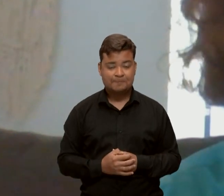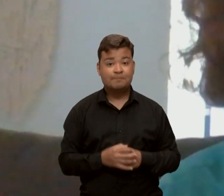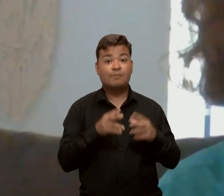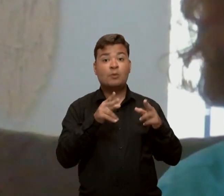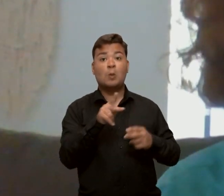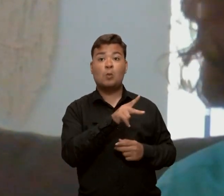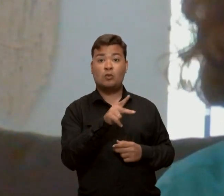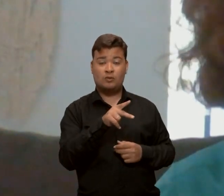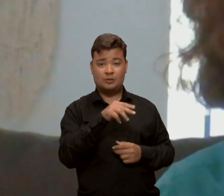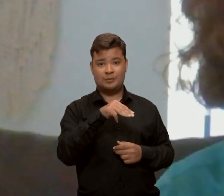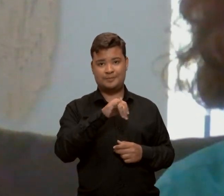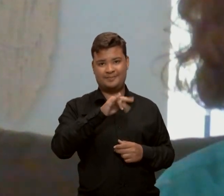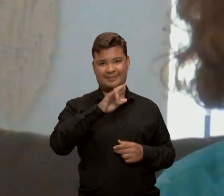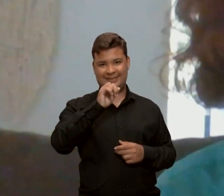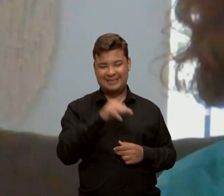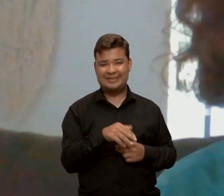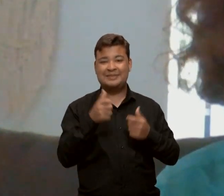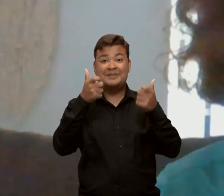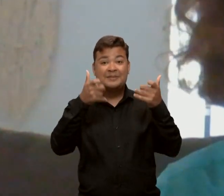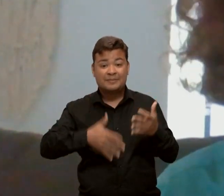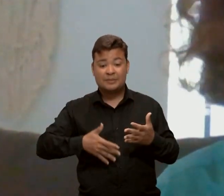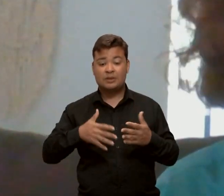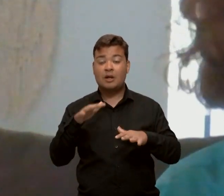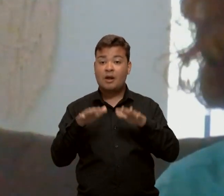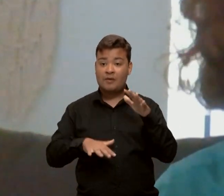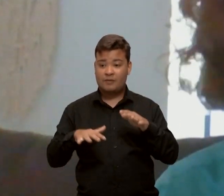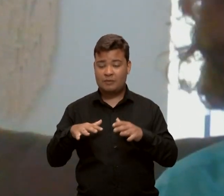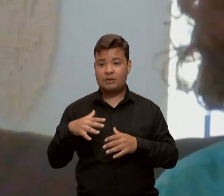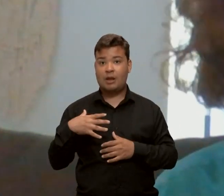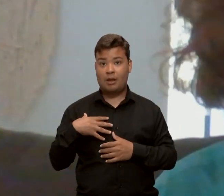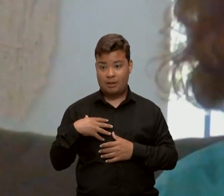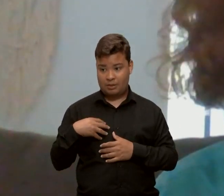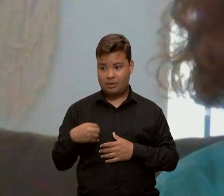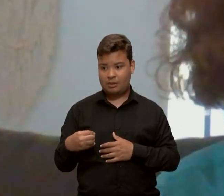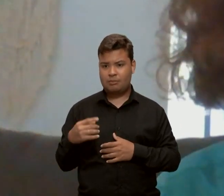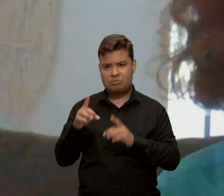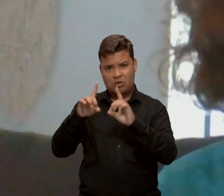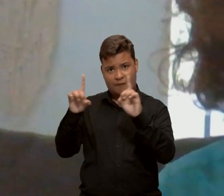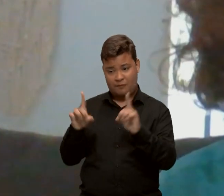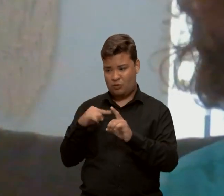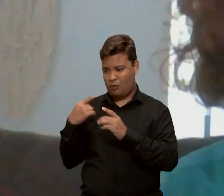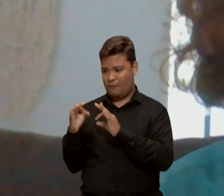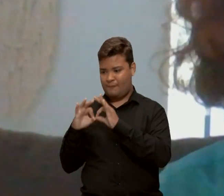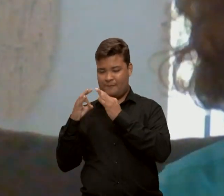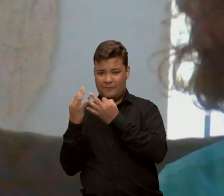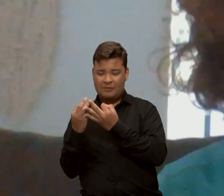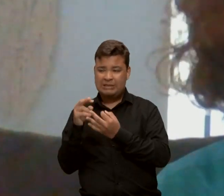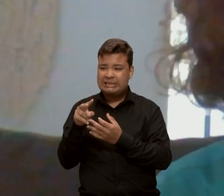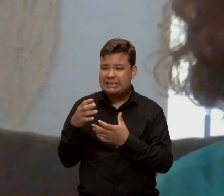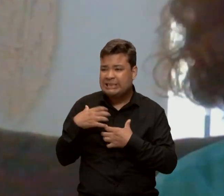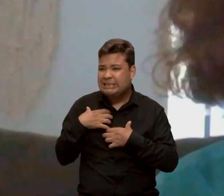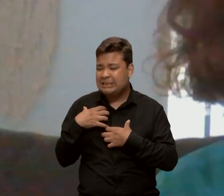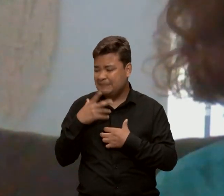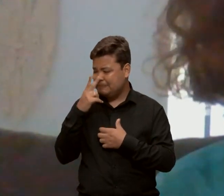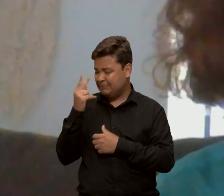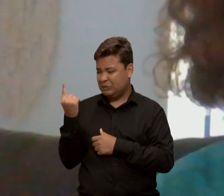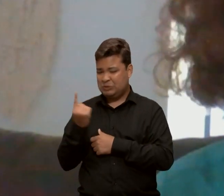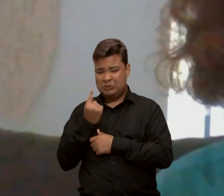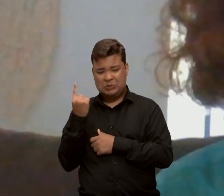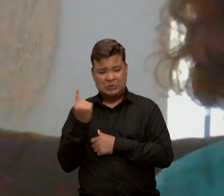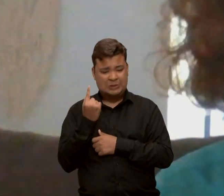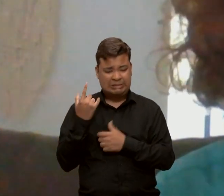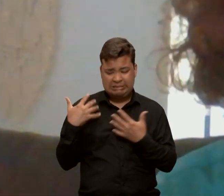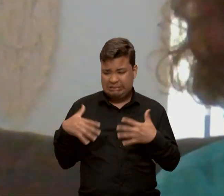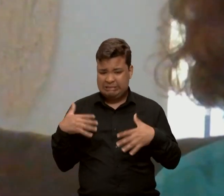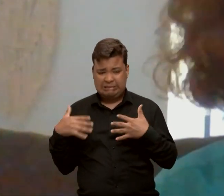nós, famílias de pessoas com deficiência, nos sentimos acuadas ou nos sentimos isoladas,